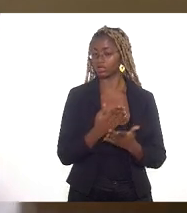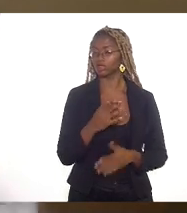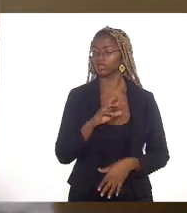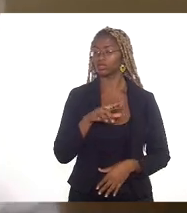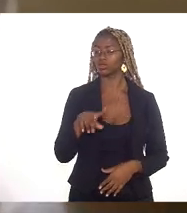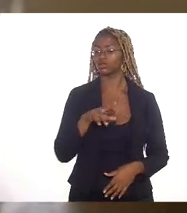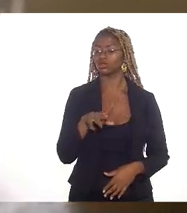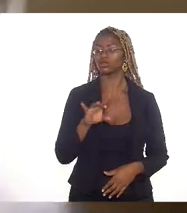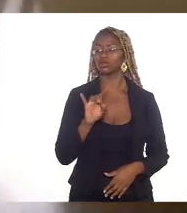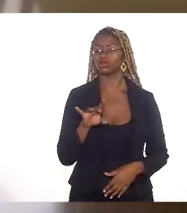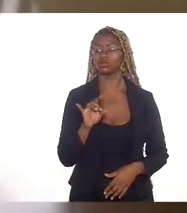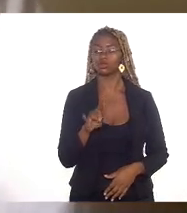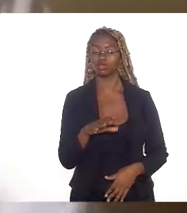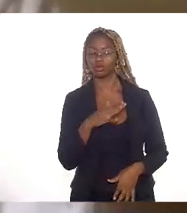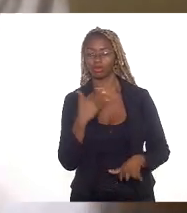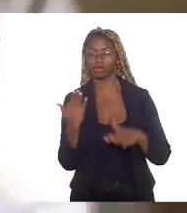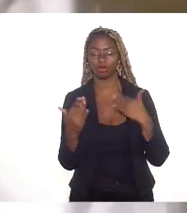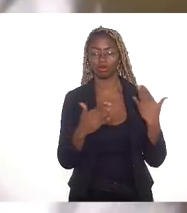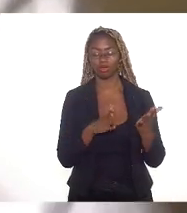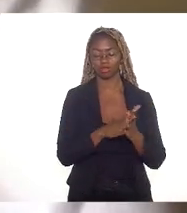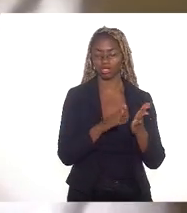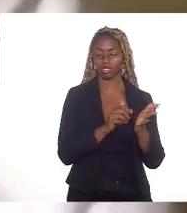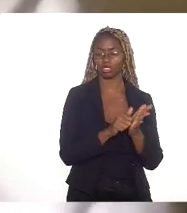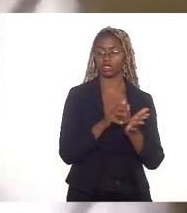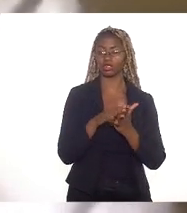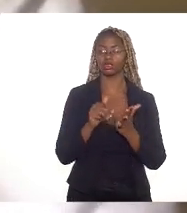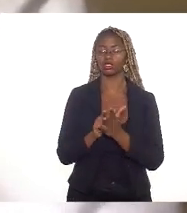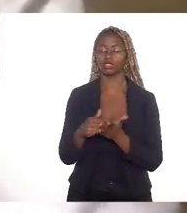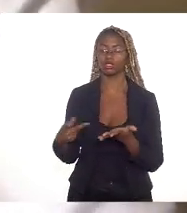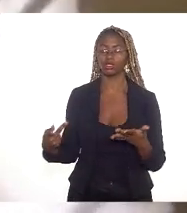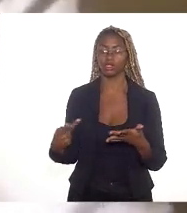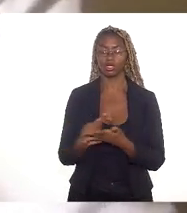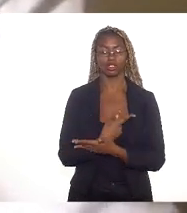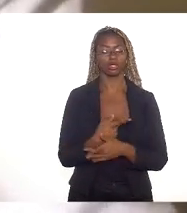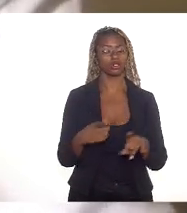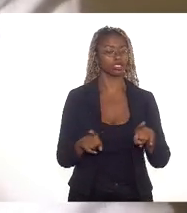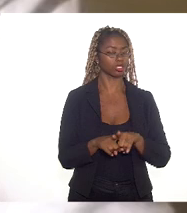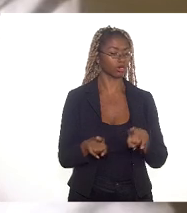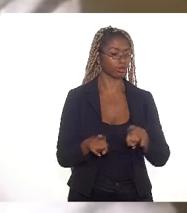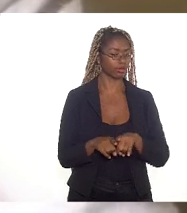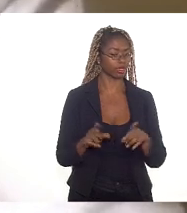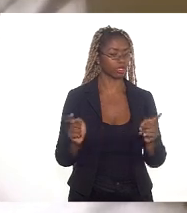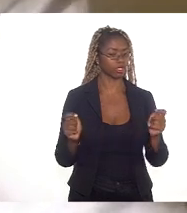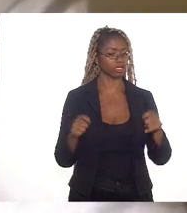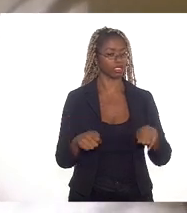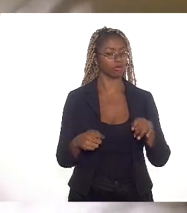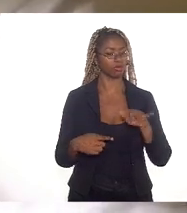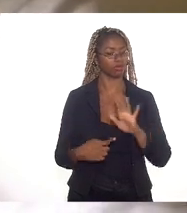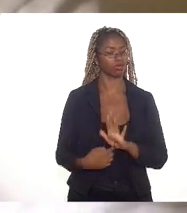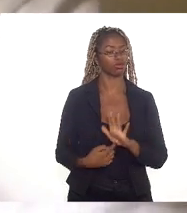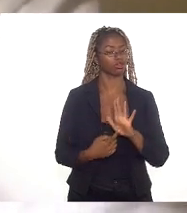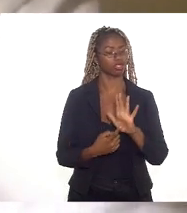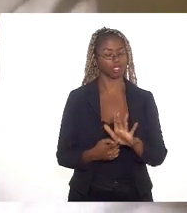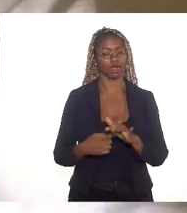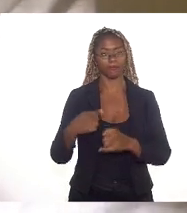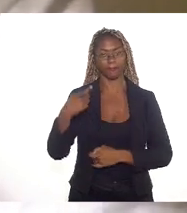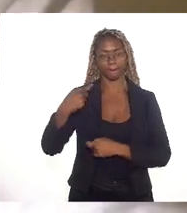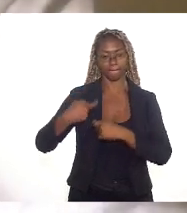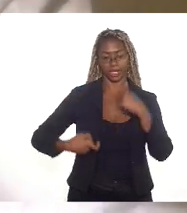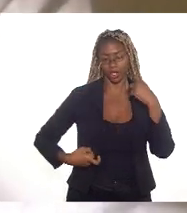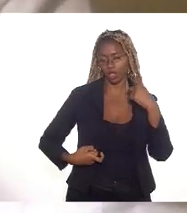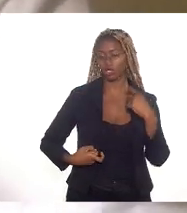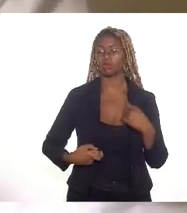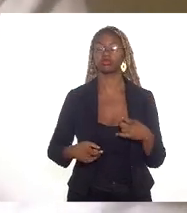de letalidade, registro de ocorrência, é possível considerar também a violência sexual, a questão